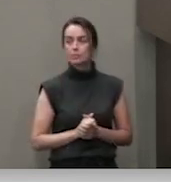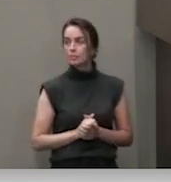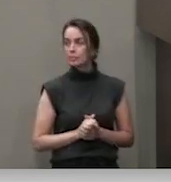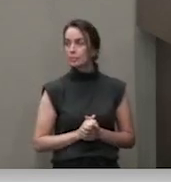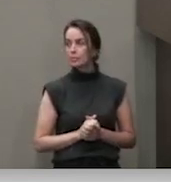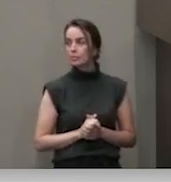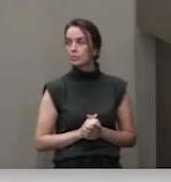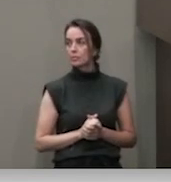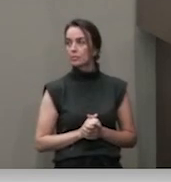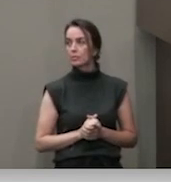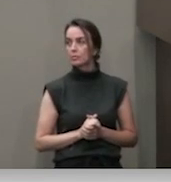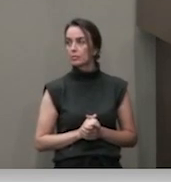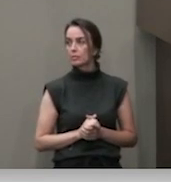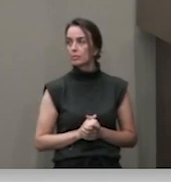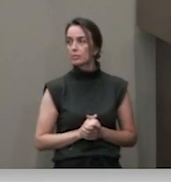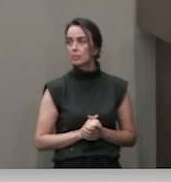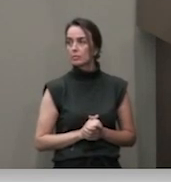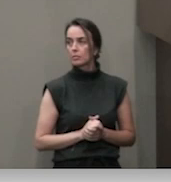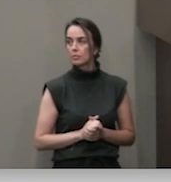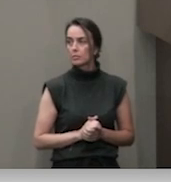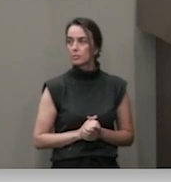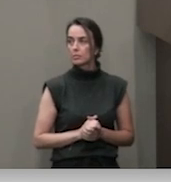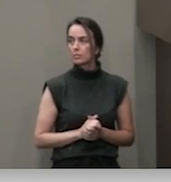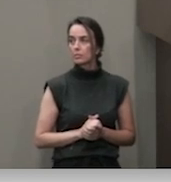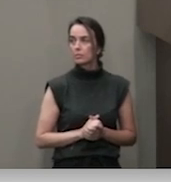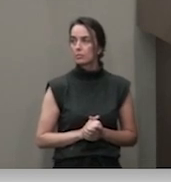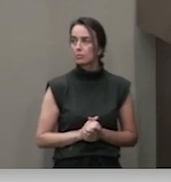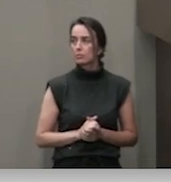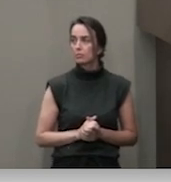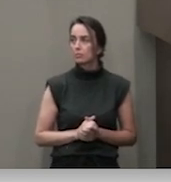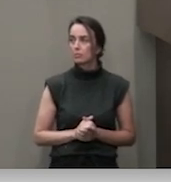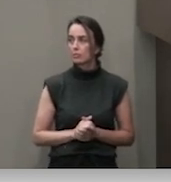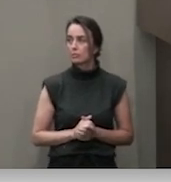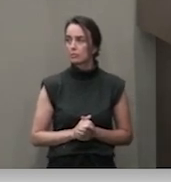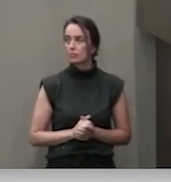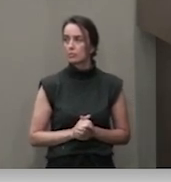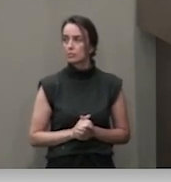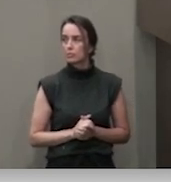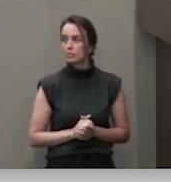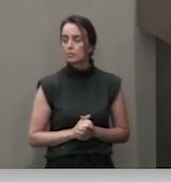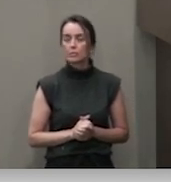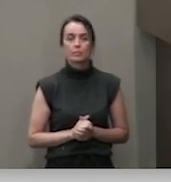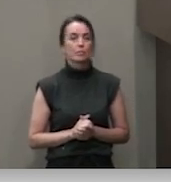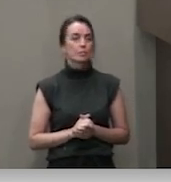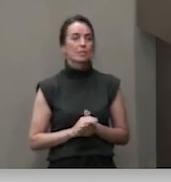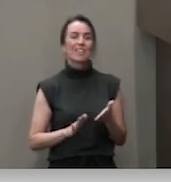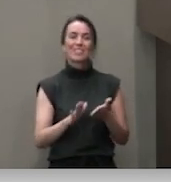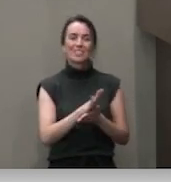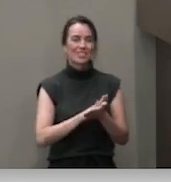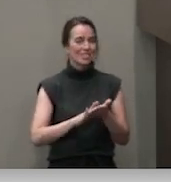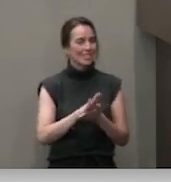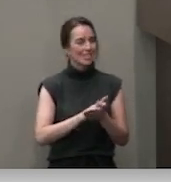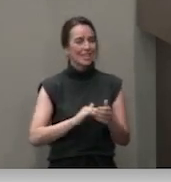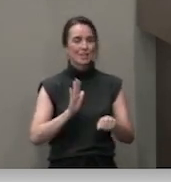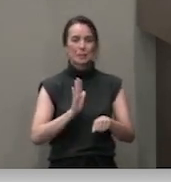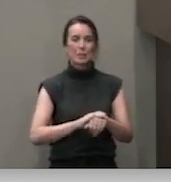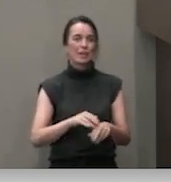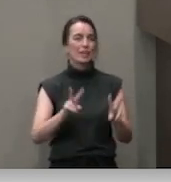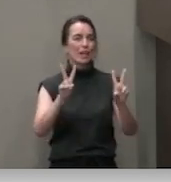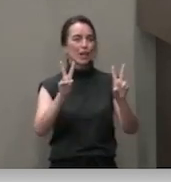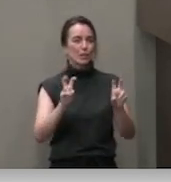transferido pode ser não tem problema nenhum a gente faz a gente faz isso nada mais havendo a